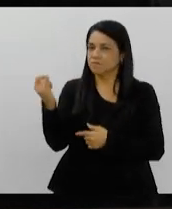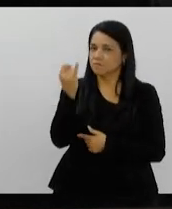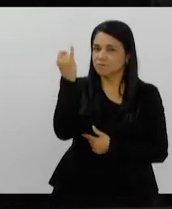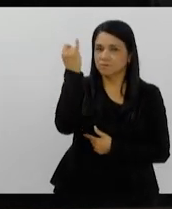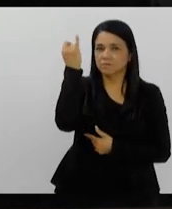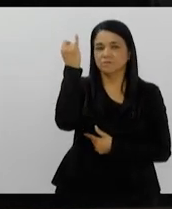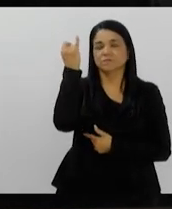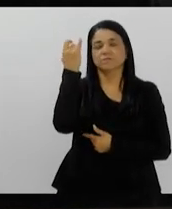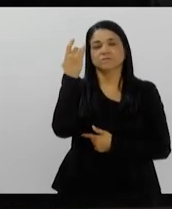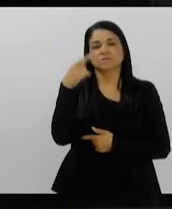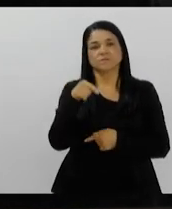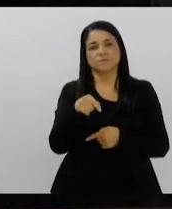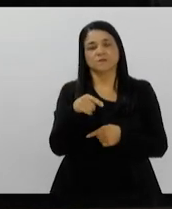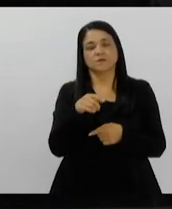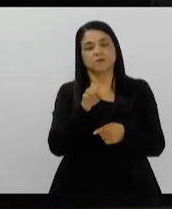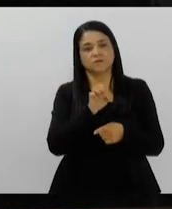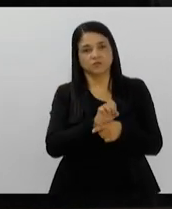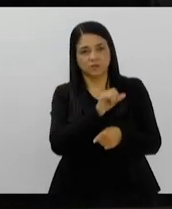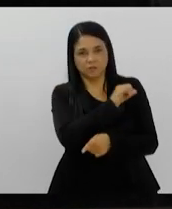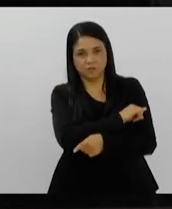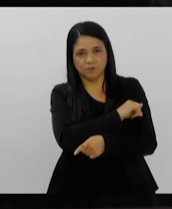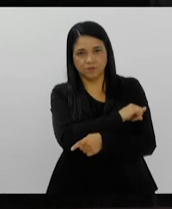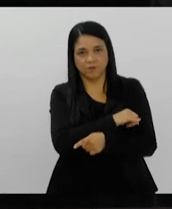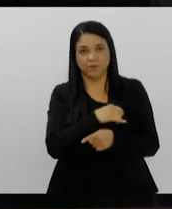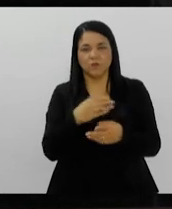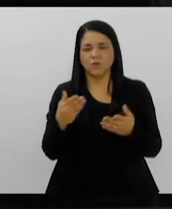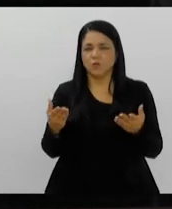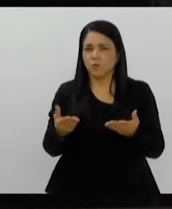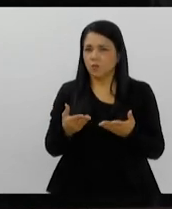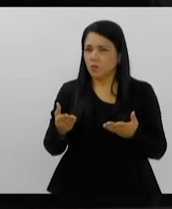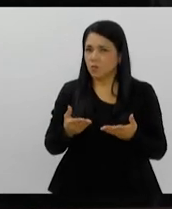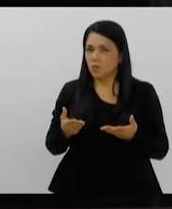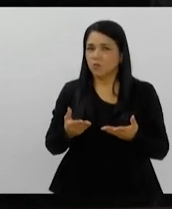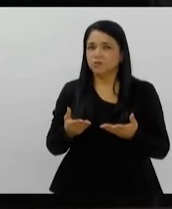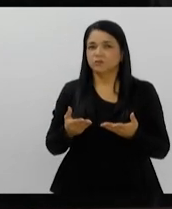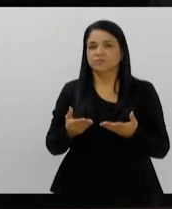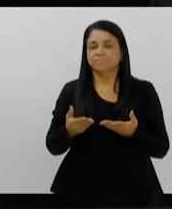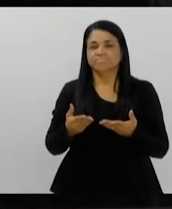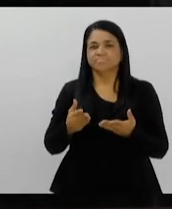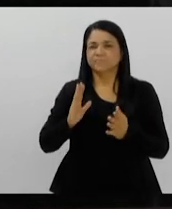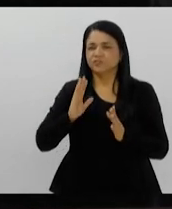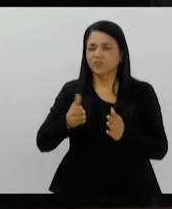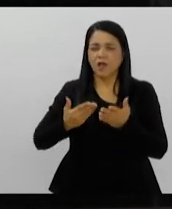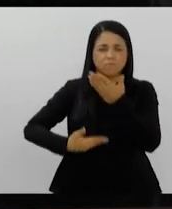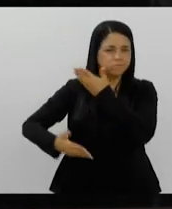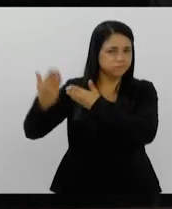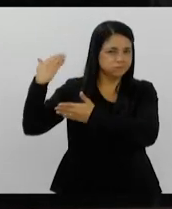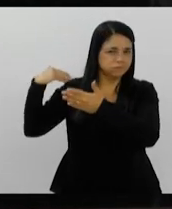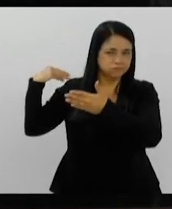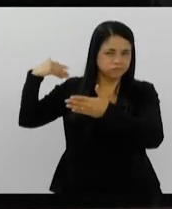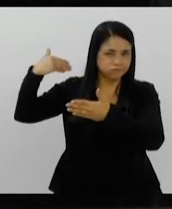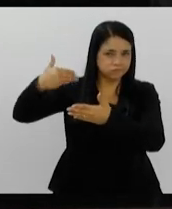situação do nosso Estado. Não é de hoje que o Estado do Rio de Janeiro enfrenta